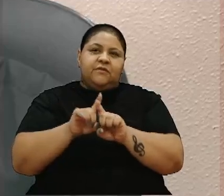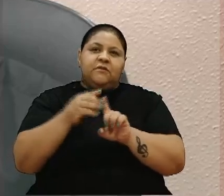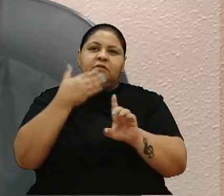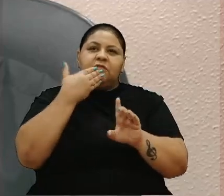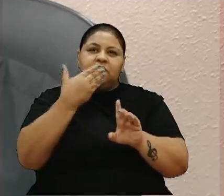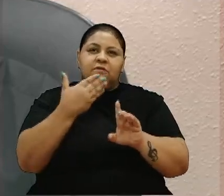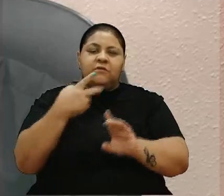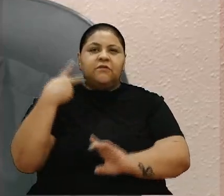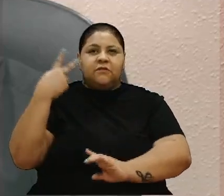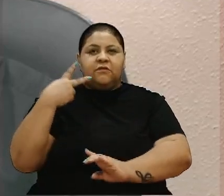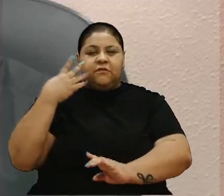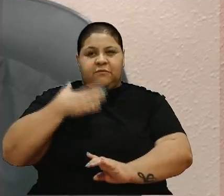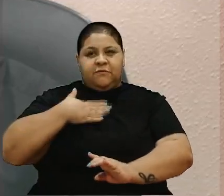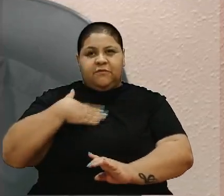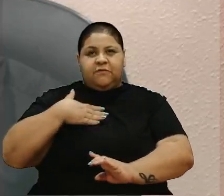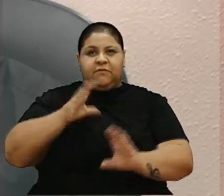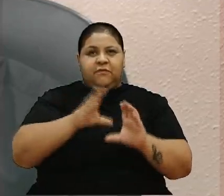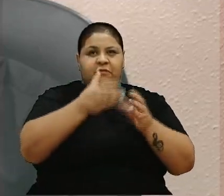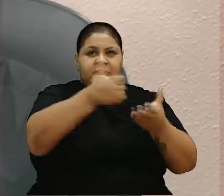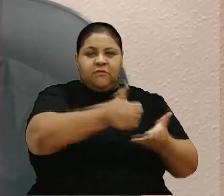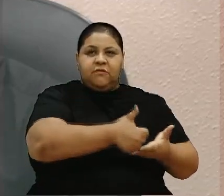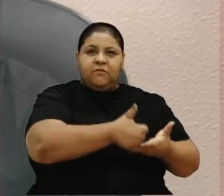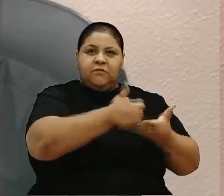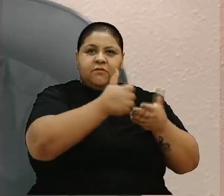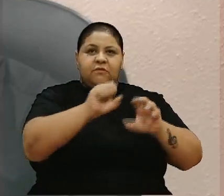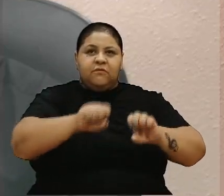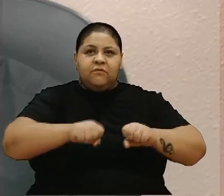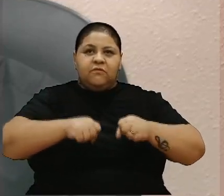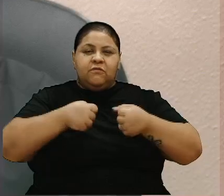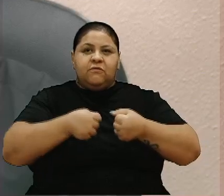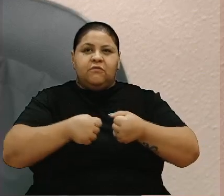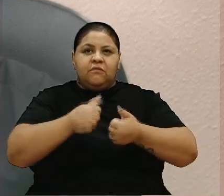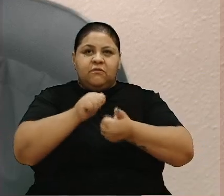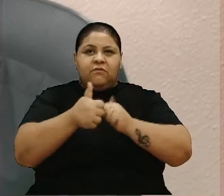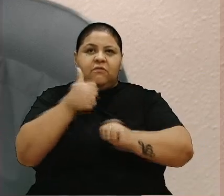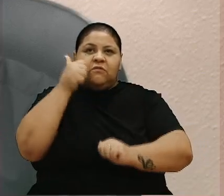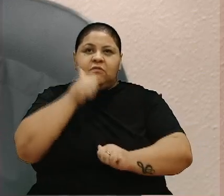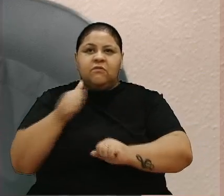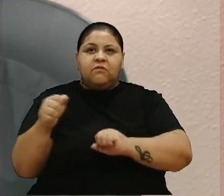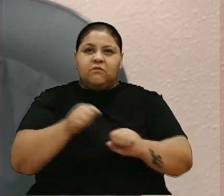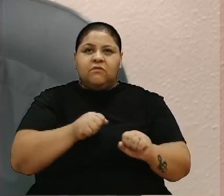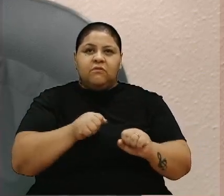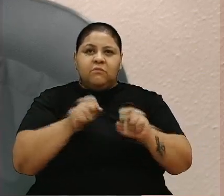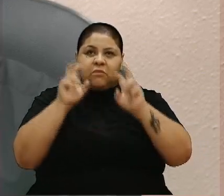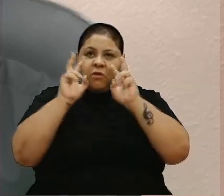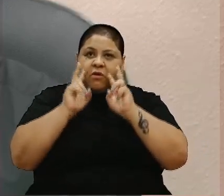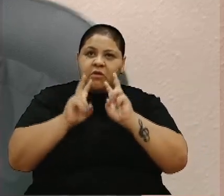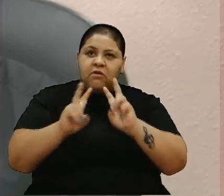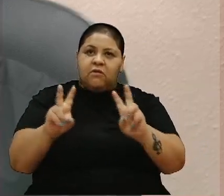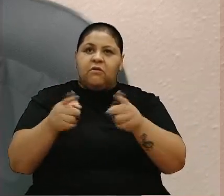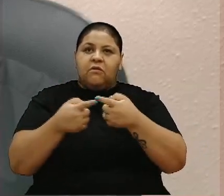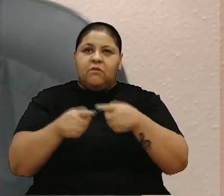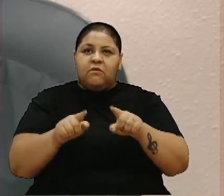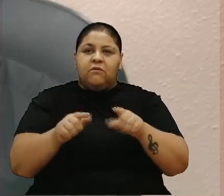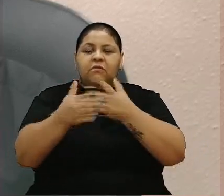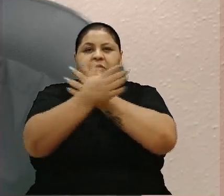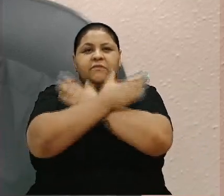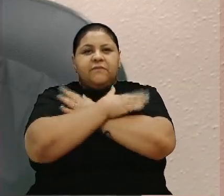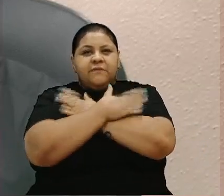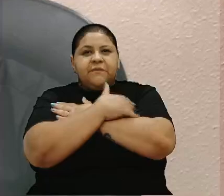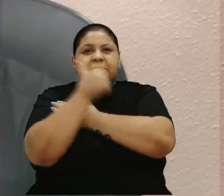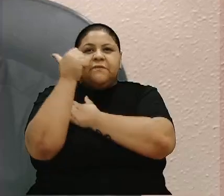dessa vereadora é a frente parlamentar em defesa do futebol feminino, justamente para que a gente possa dar visibilidade. Mas queria mandar hoje um abraço para as